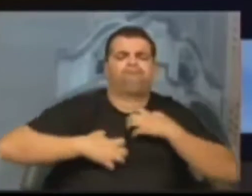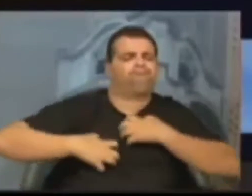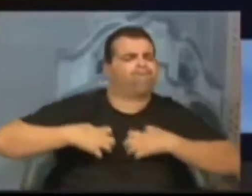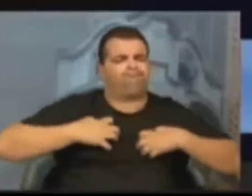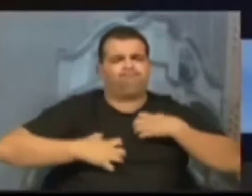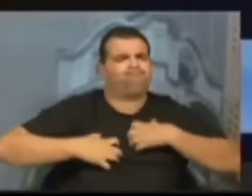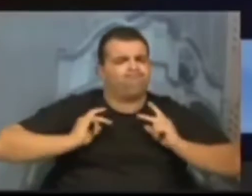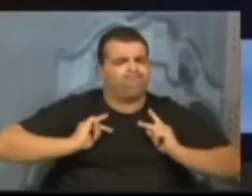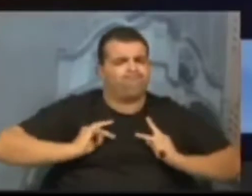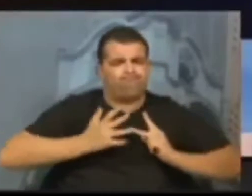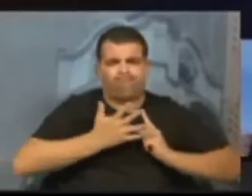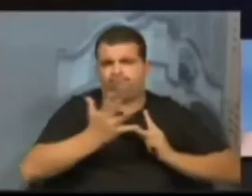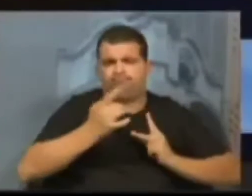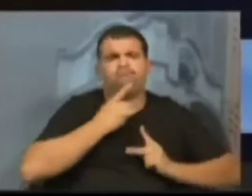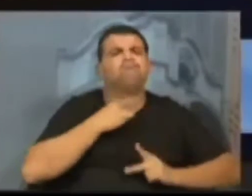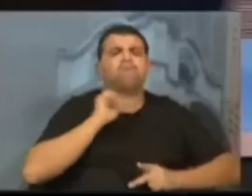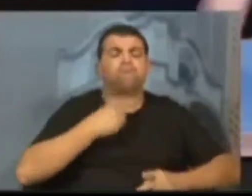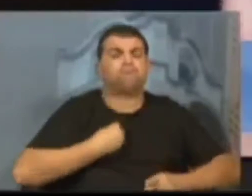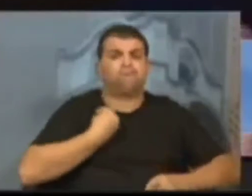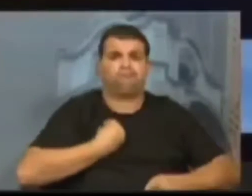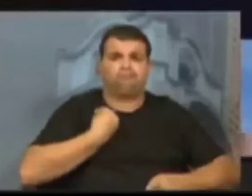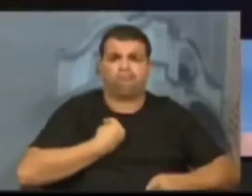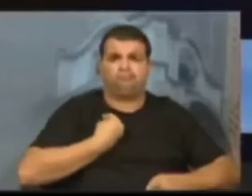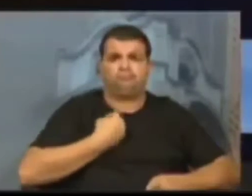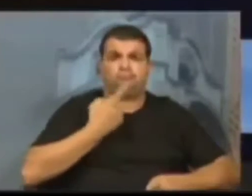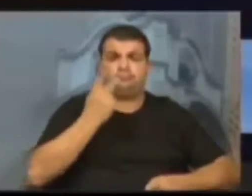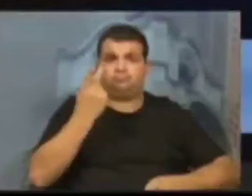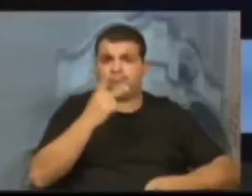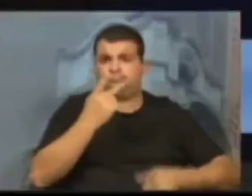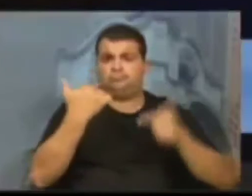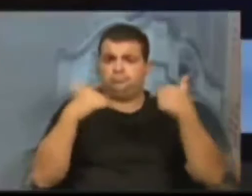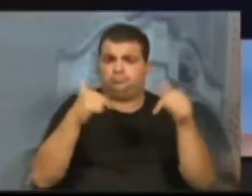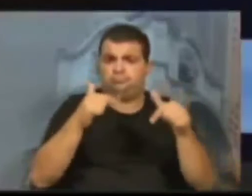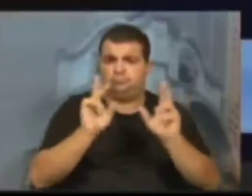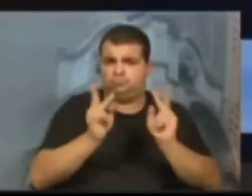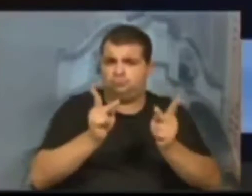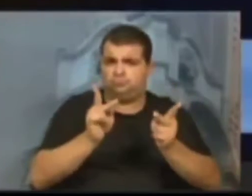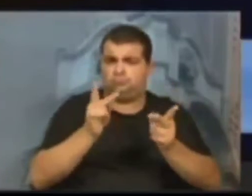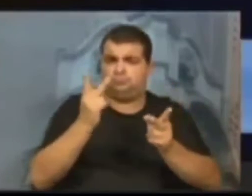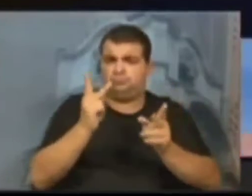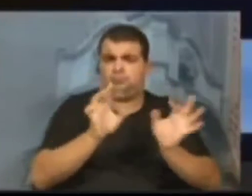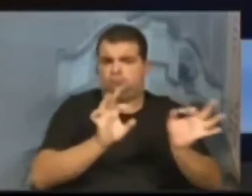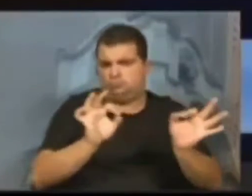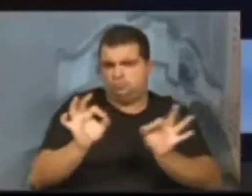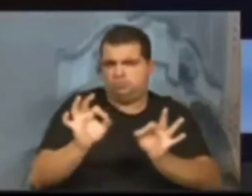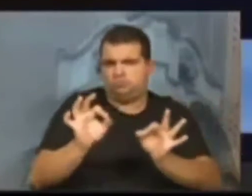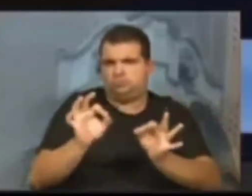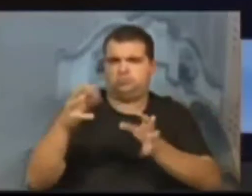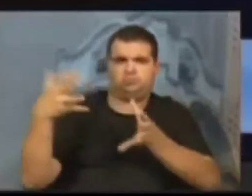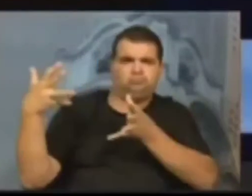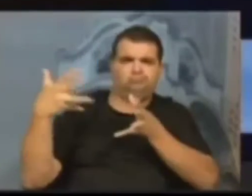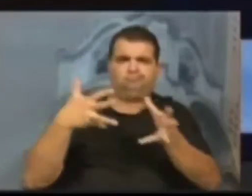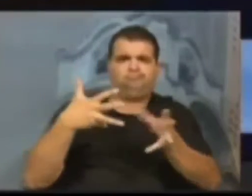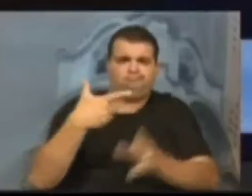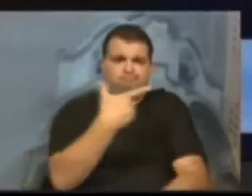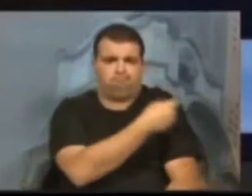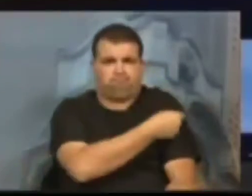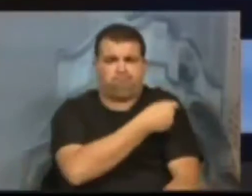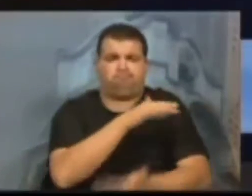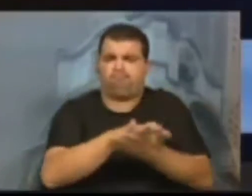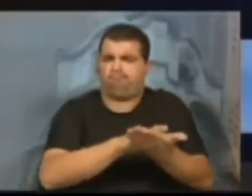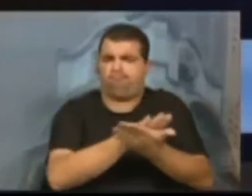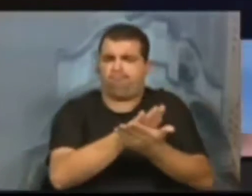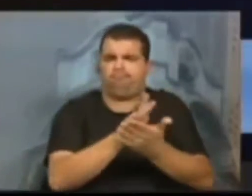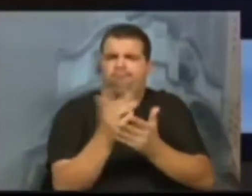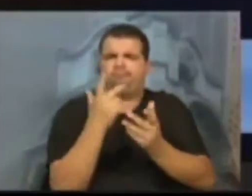desesperadas que querem ficar vivas e seguir o seu trabalho e continuar com a sua rotina enquanto não chega a vacina. E a gente